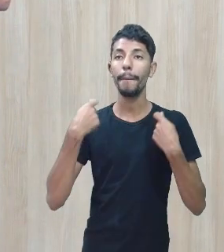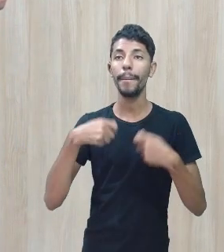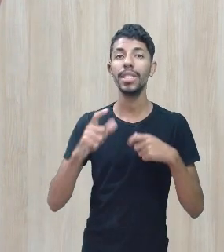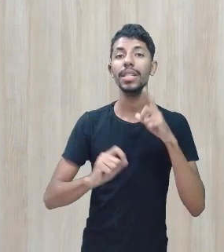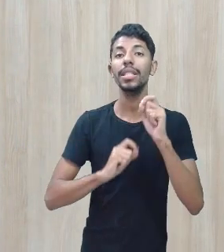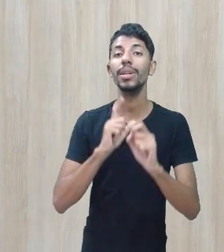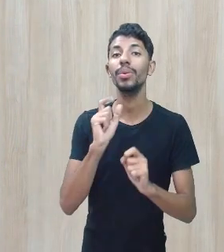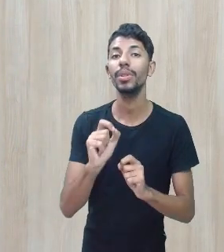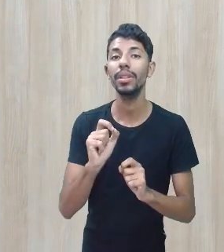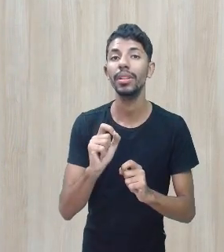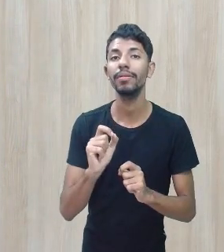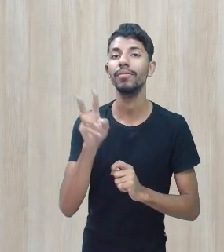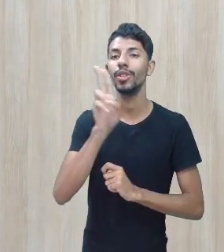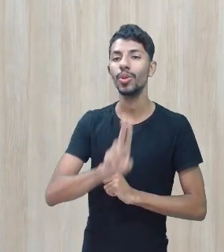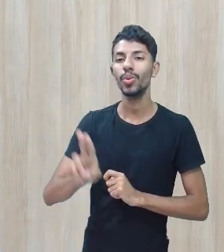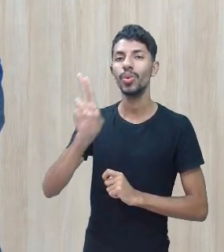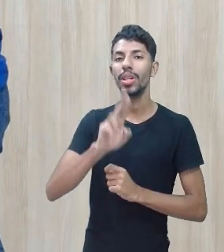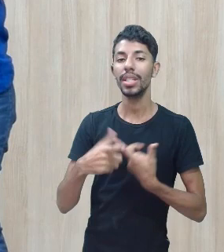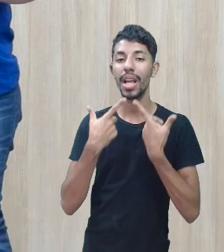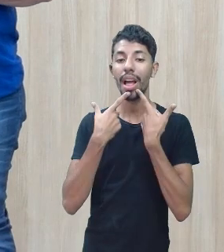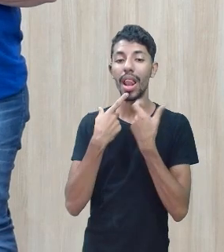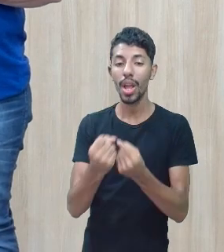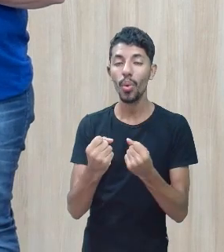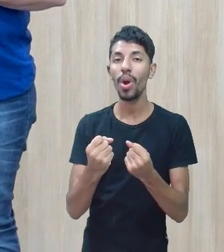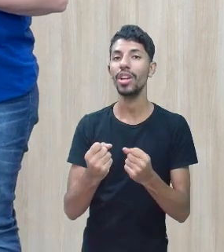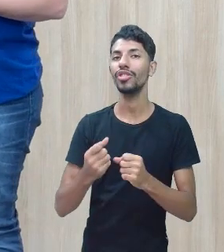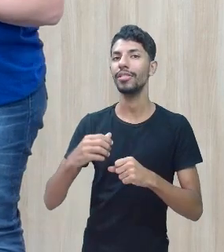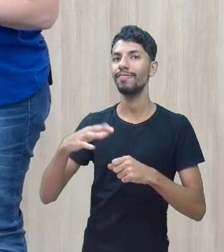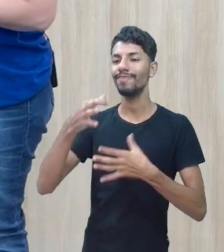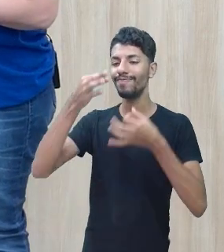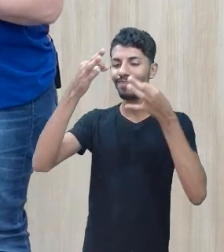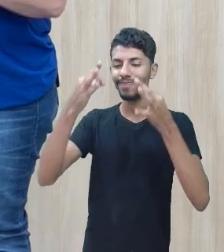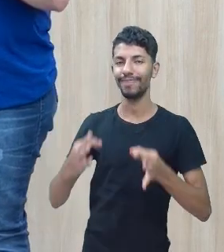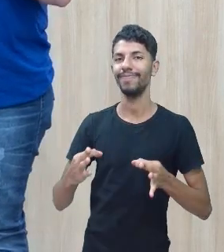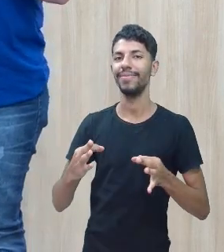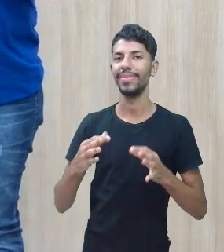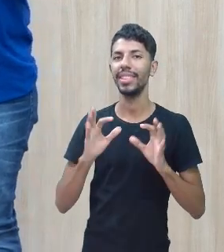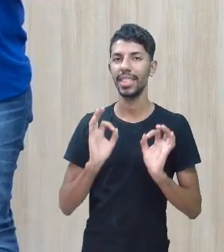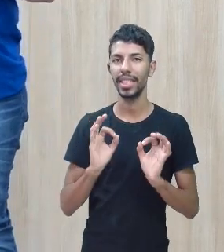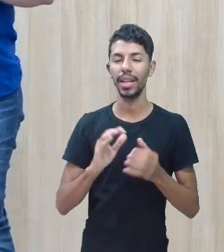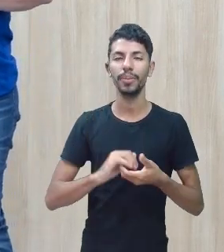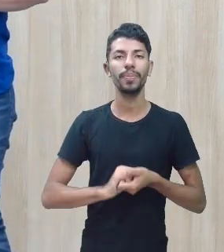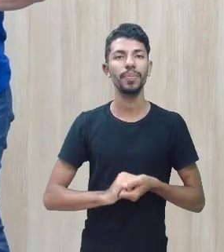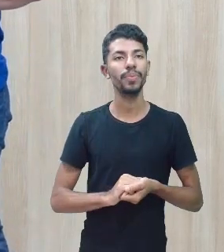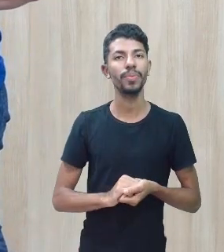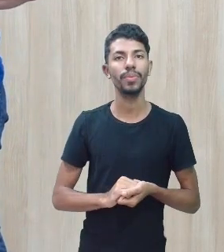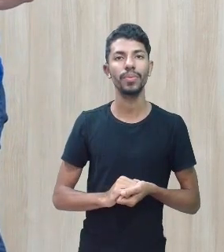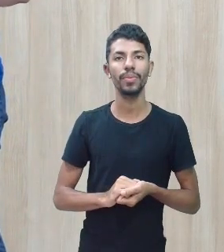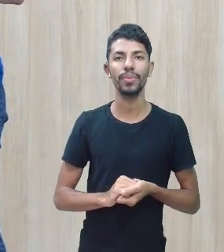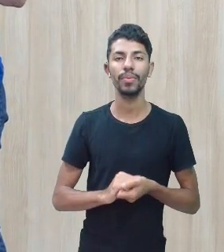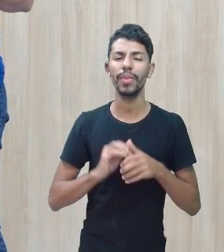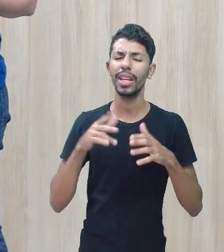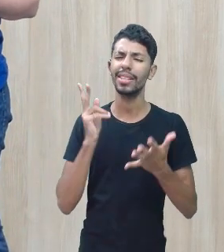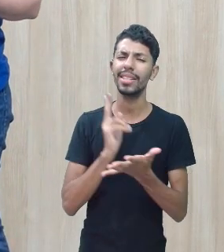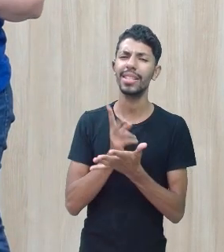precisamos usar a linguagem correta, tá? E todas as vezes que